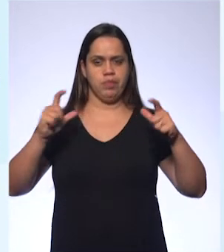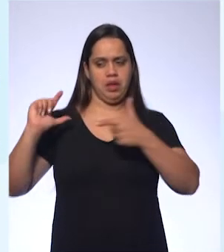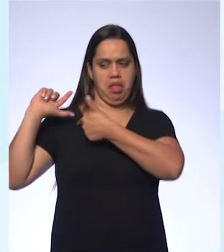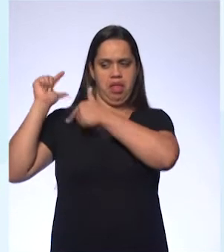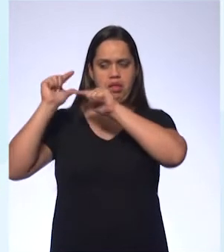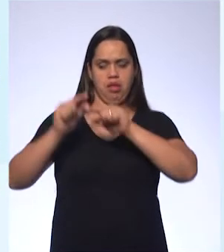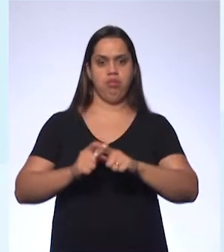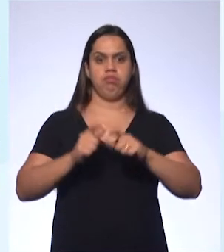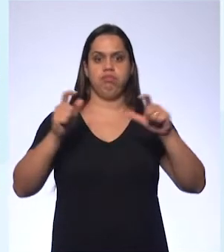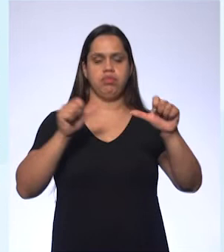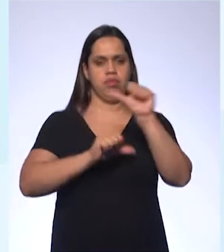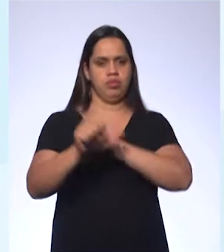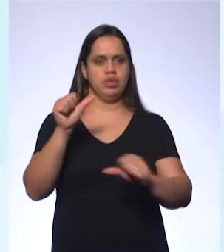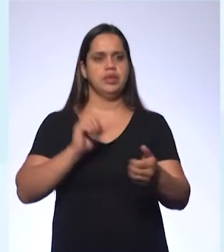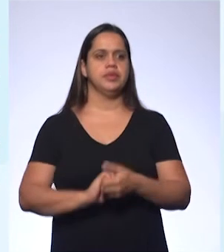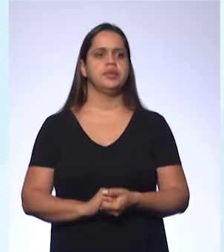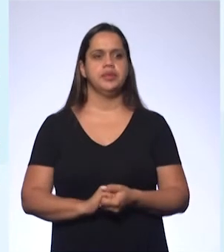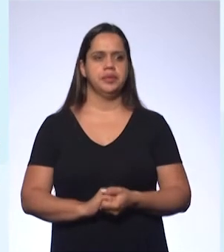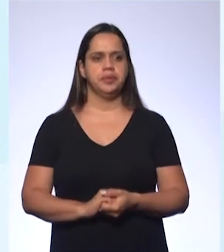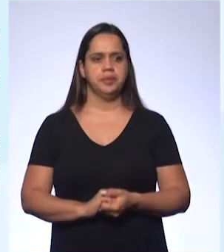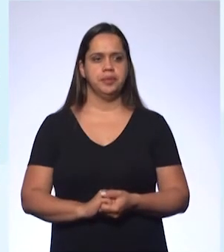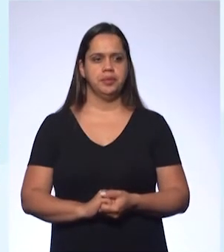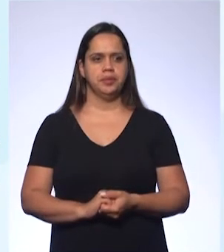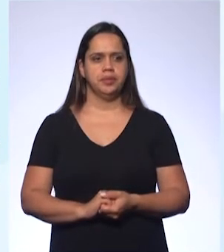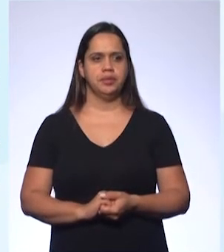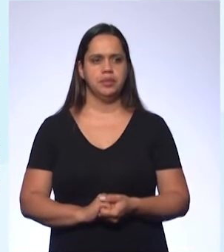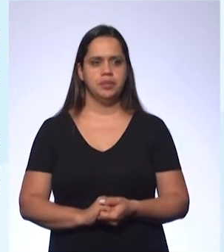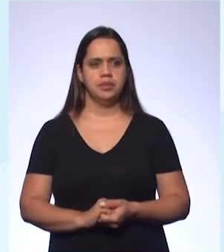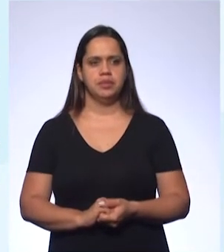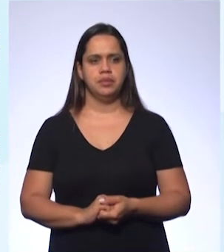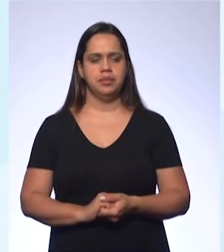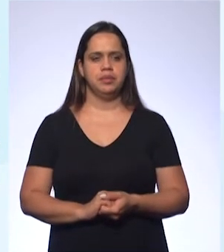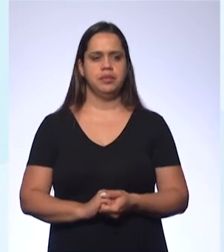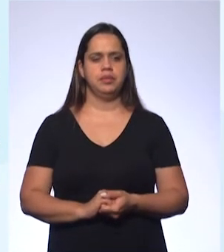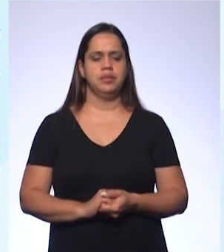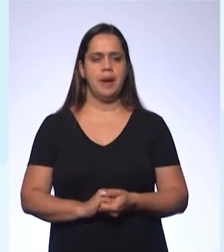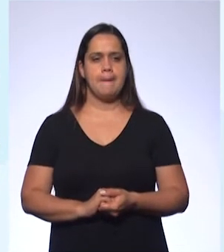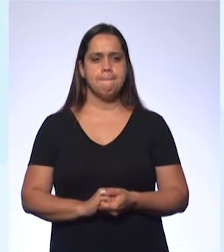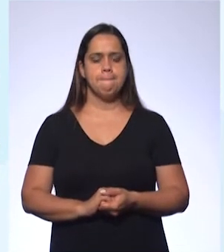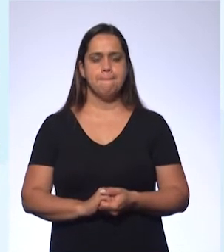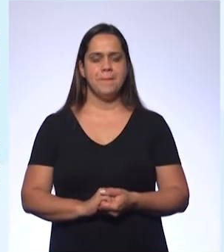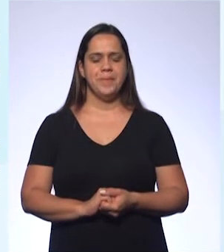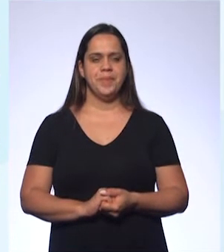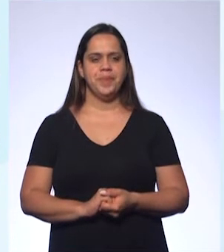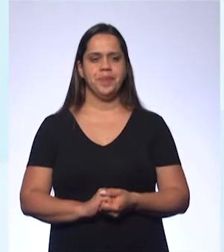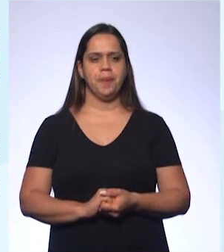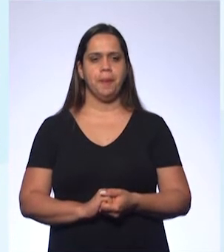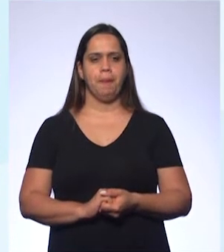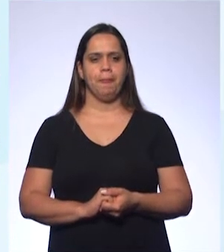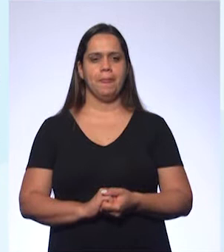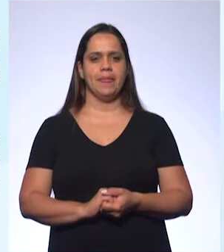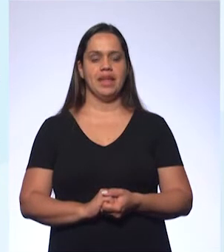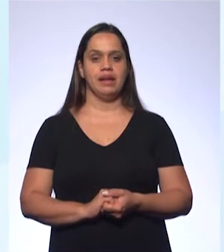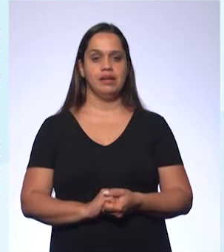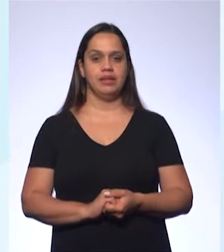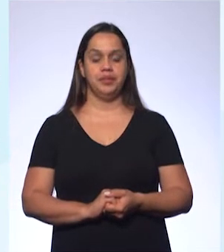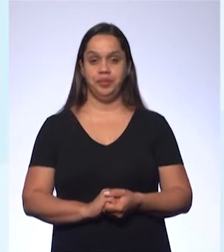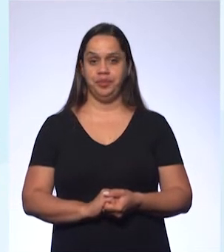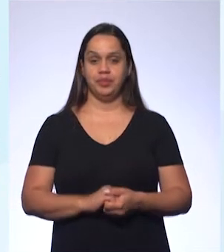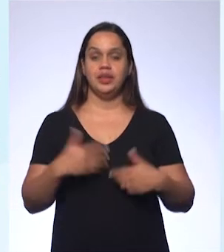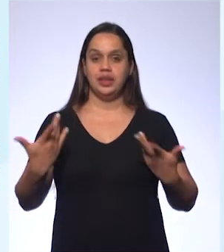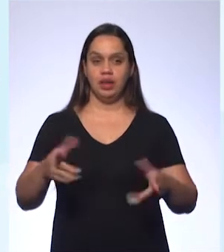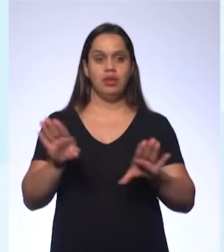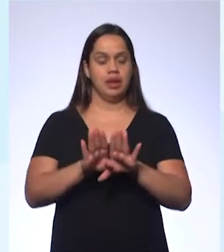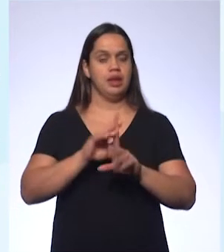tradicional. Thus, many authors present breaks within the temporal linearity of a narrative. Então, a quebra